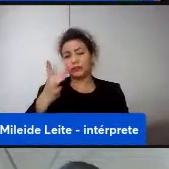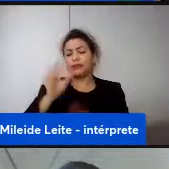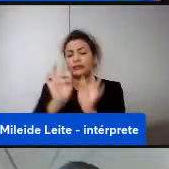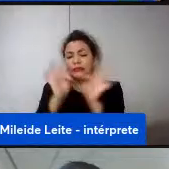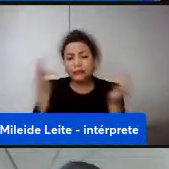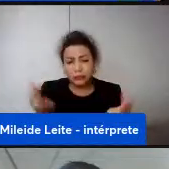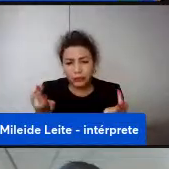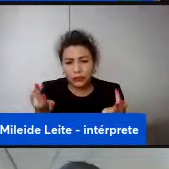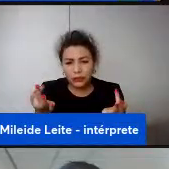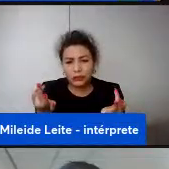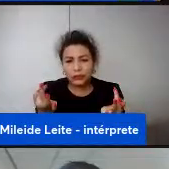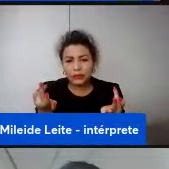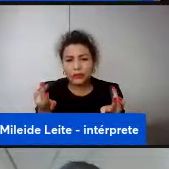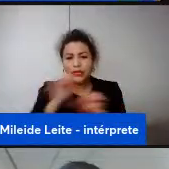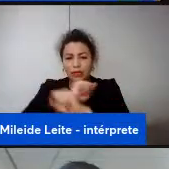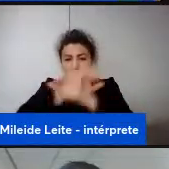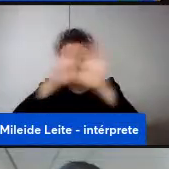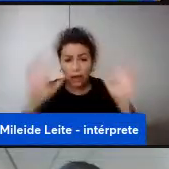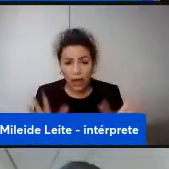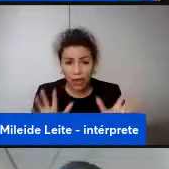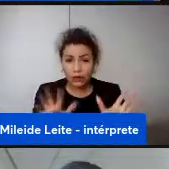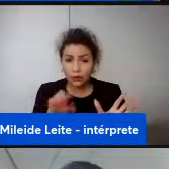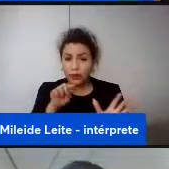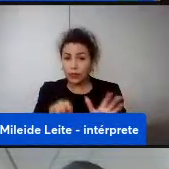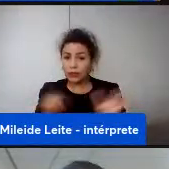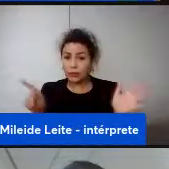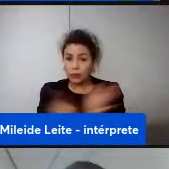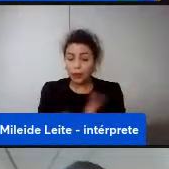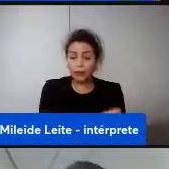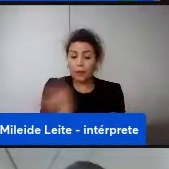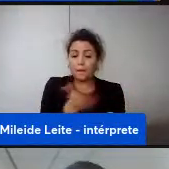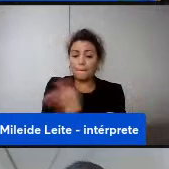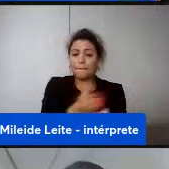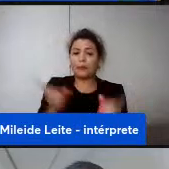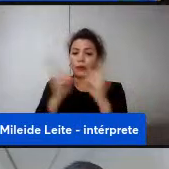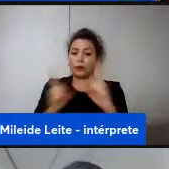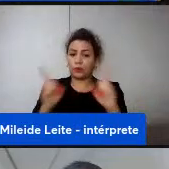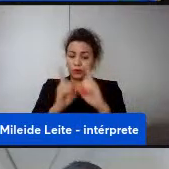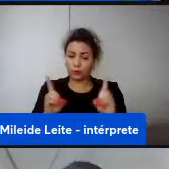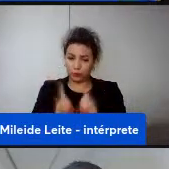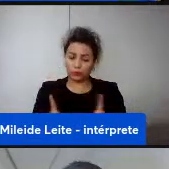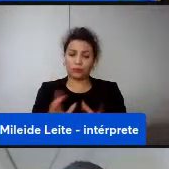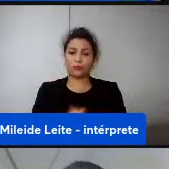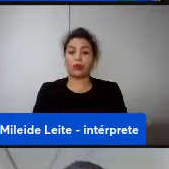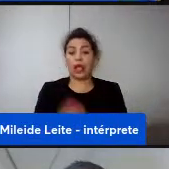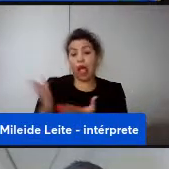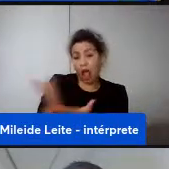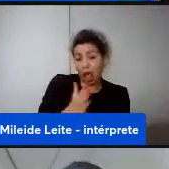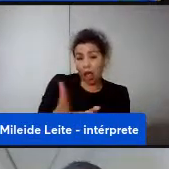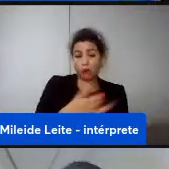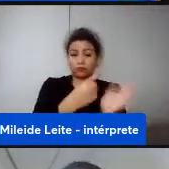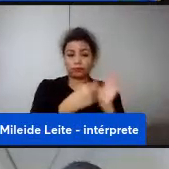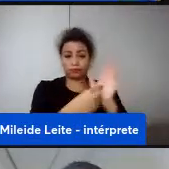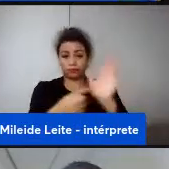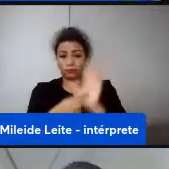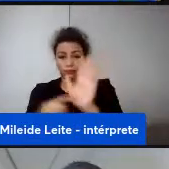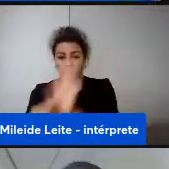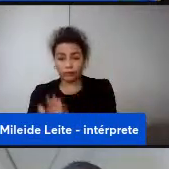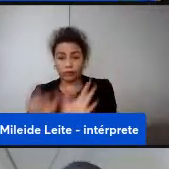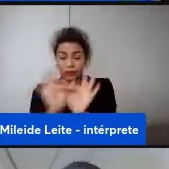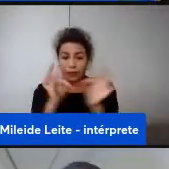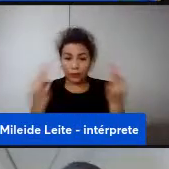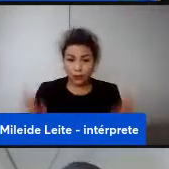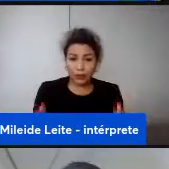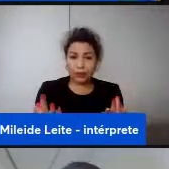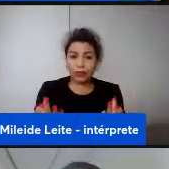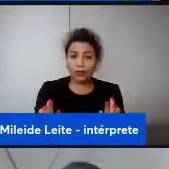e evidente faz parte do manual didático prudente. Algumas evidências simples são a